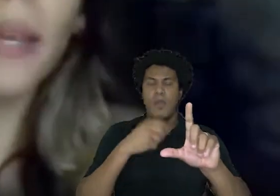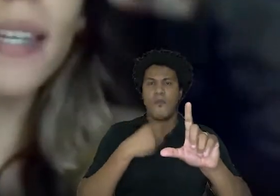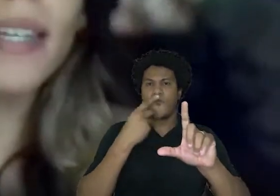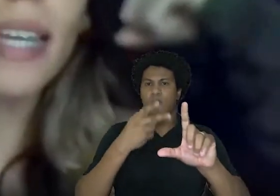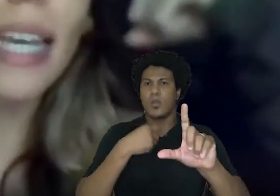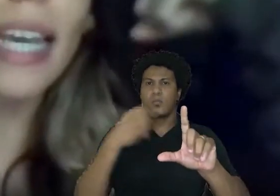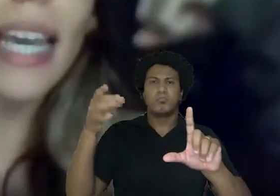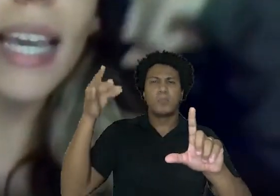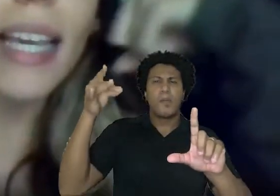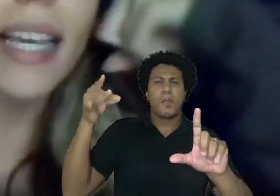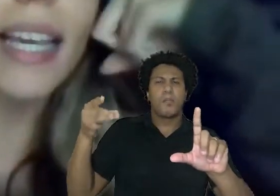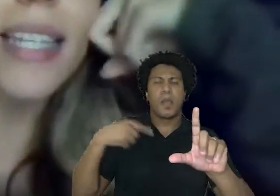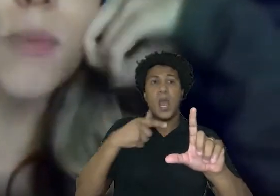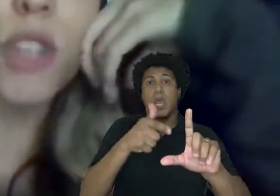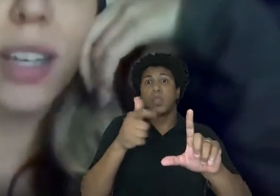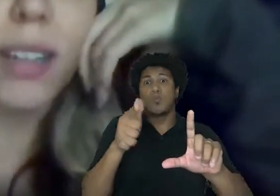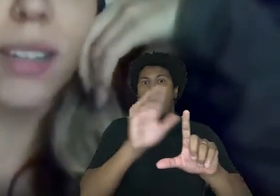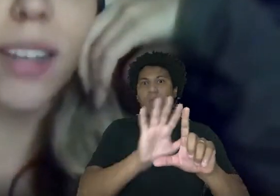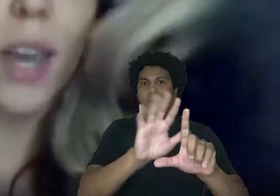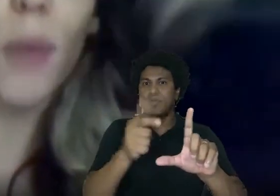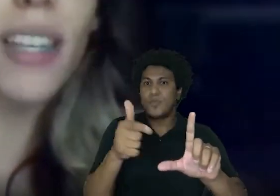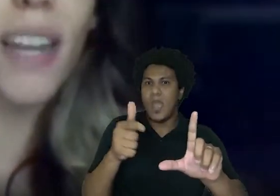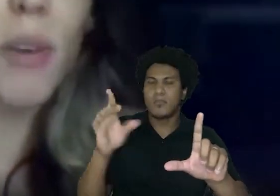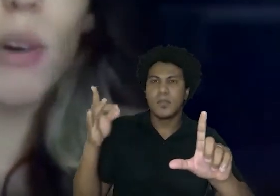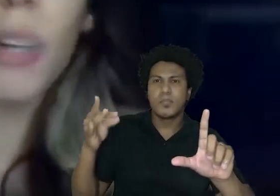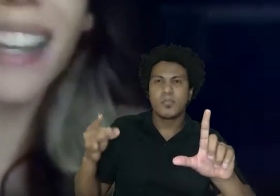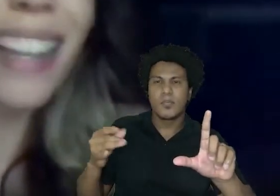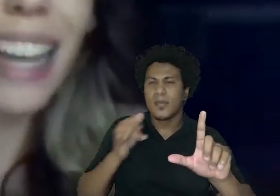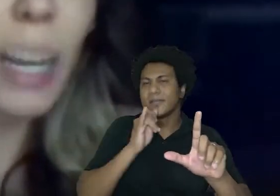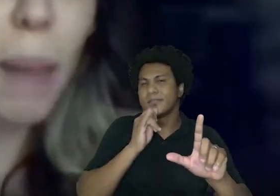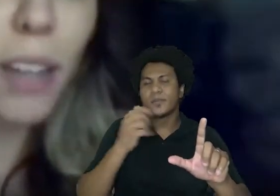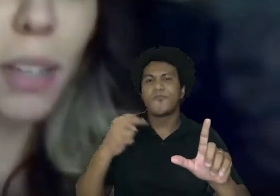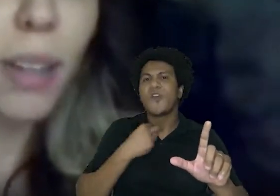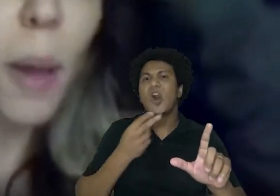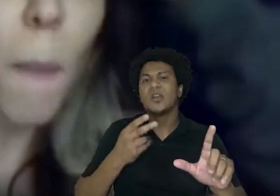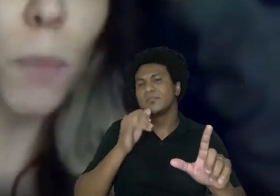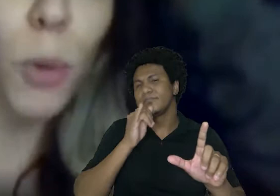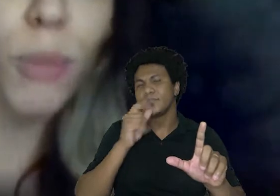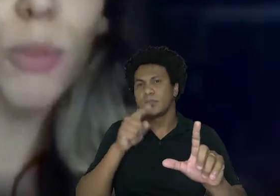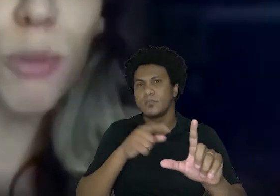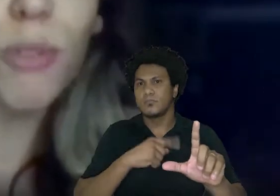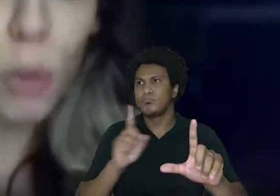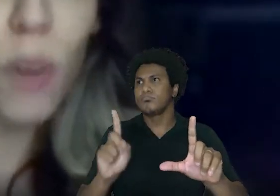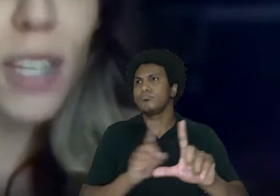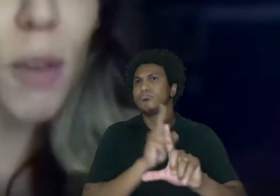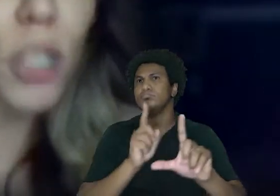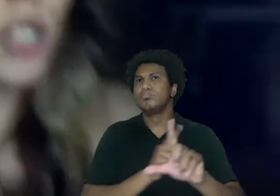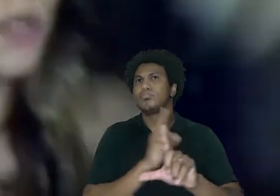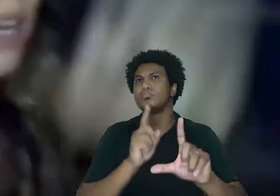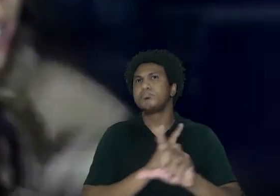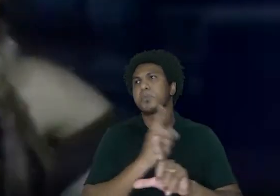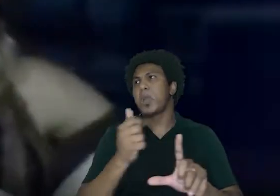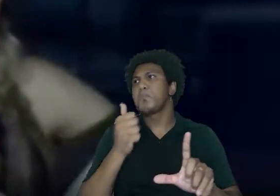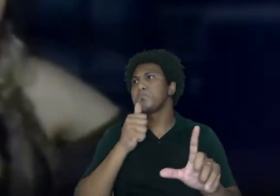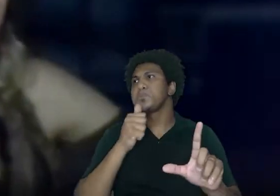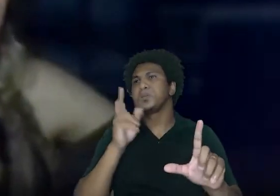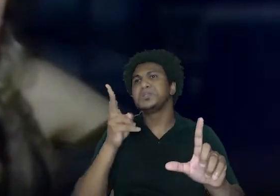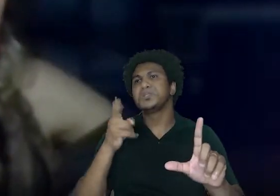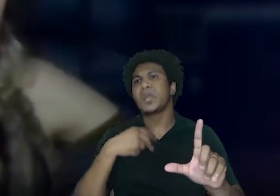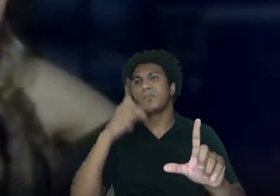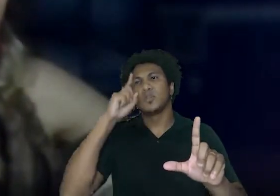Eu fico pensando assim, e se um dia eu descrever uma coisa que nem está na imagem? Do Curva Sinuosa, a gente fala assim,